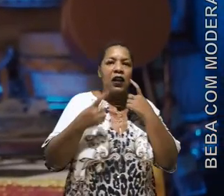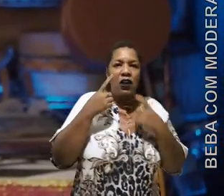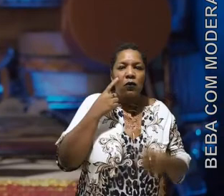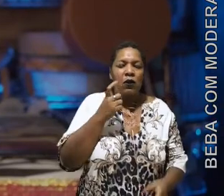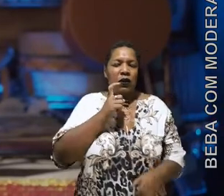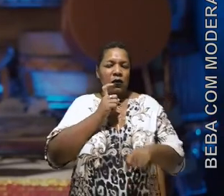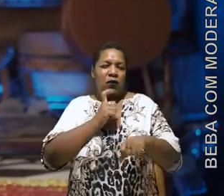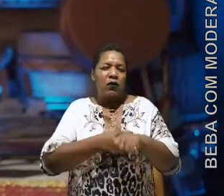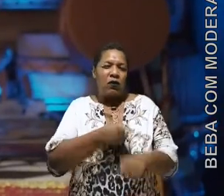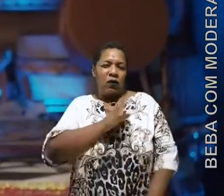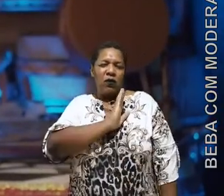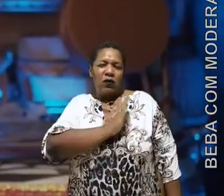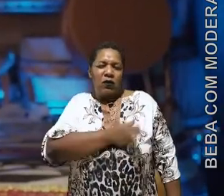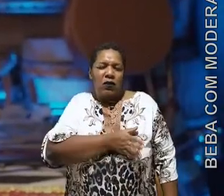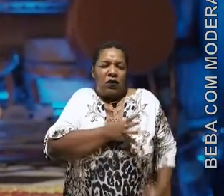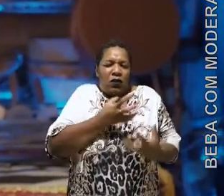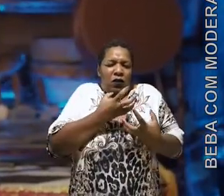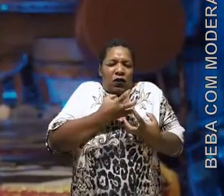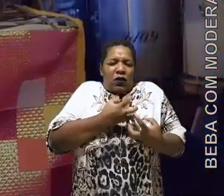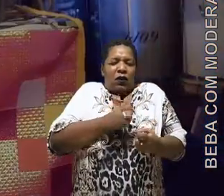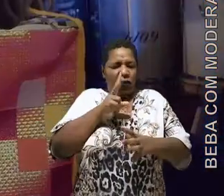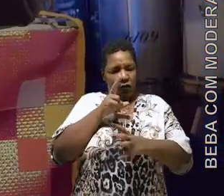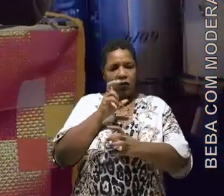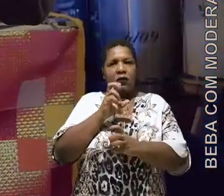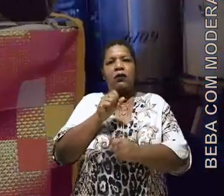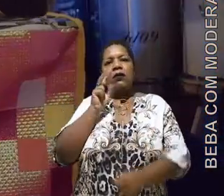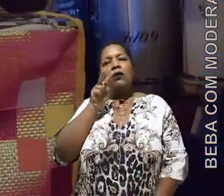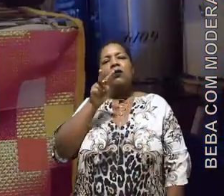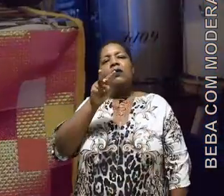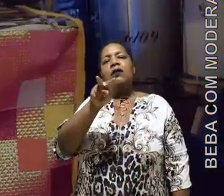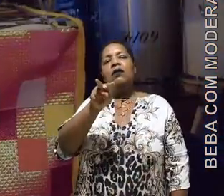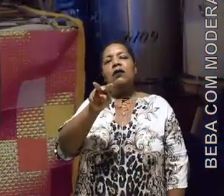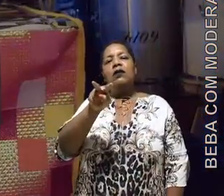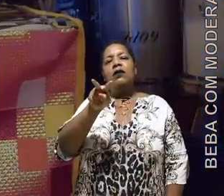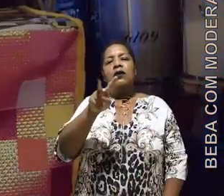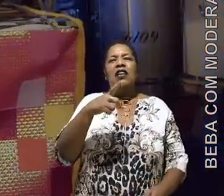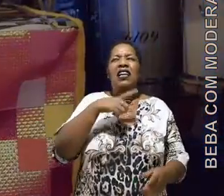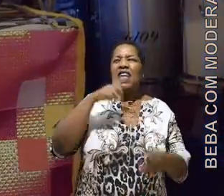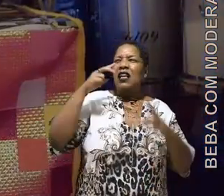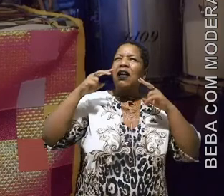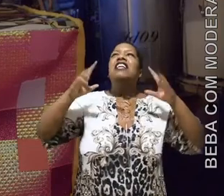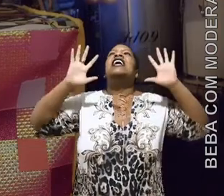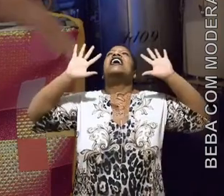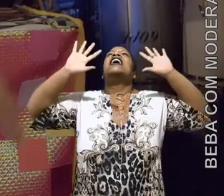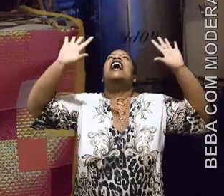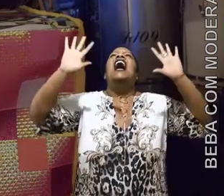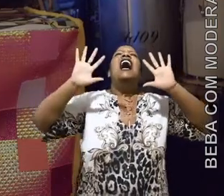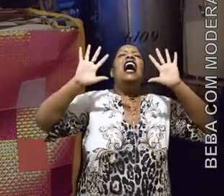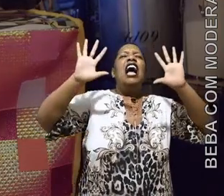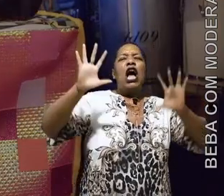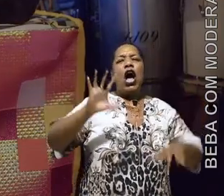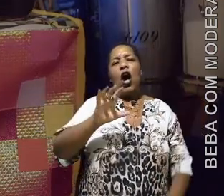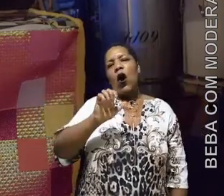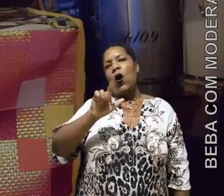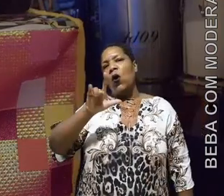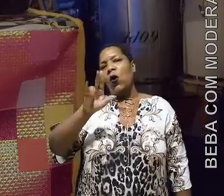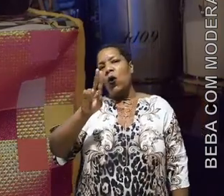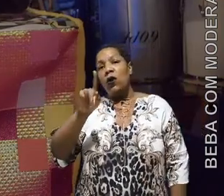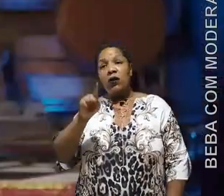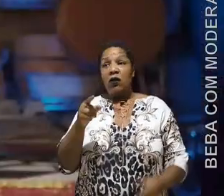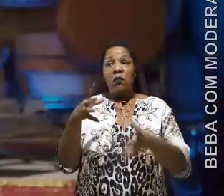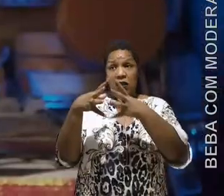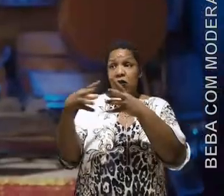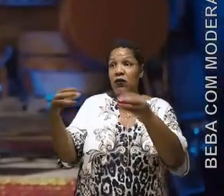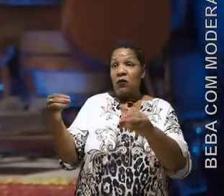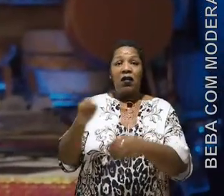lágrimas super Purifica o coração de mãe século porque estive com ódio dos vilões multidão solta a voz contra o